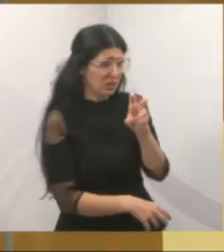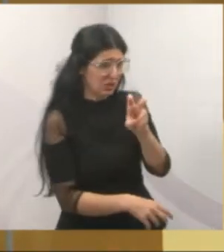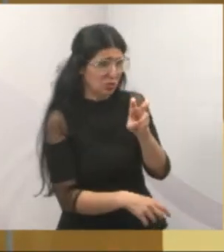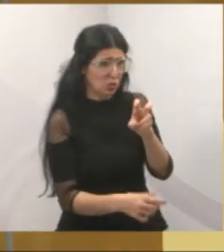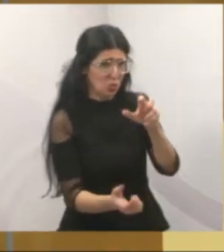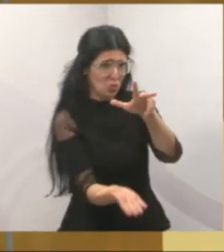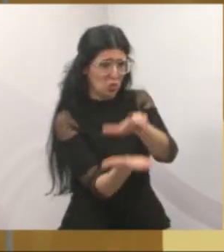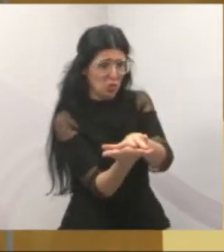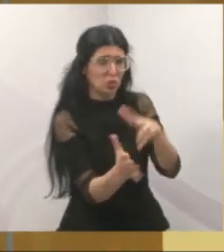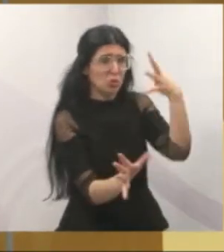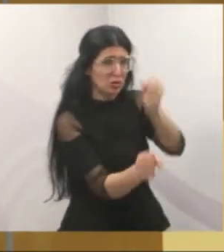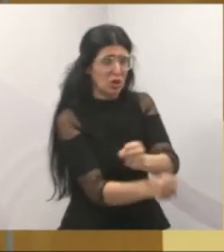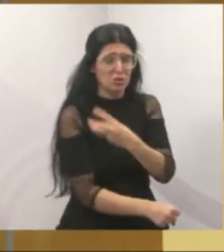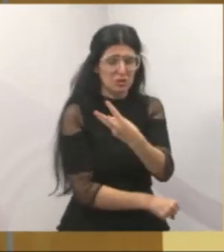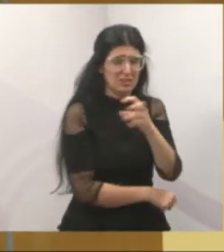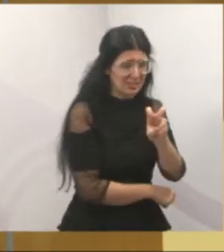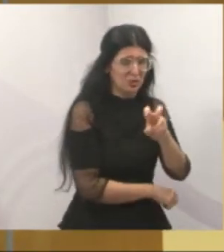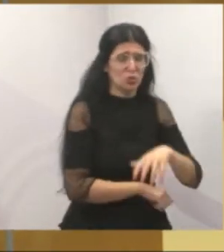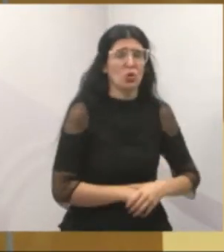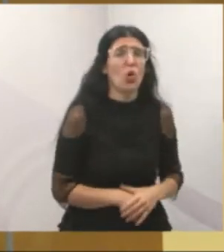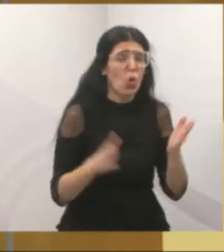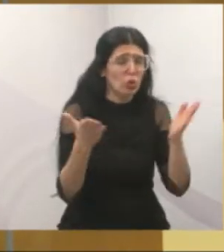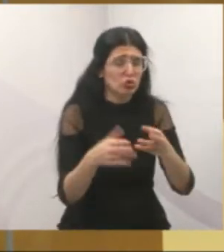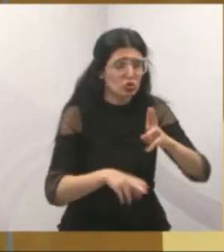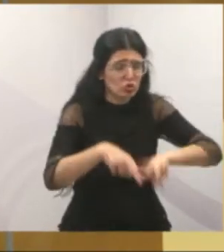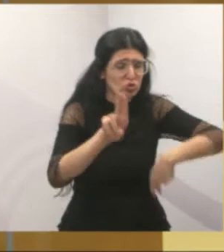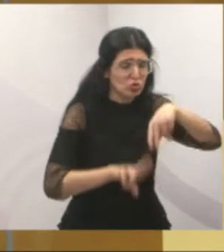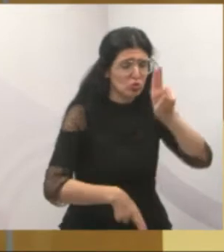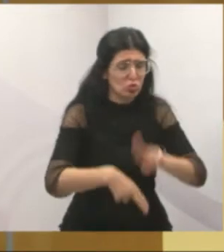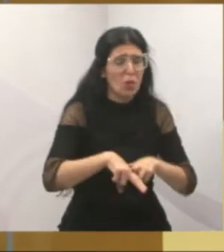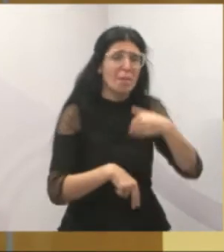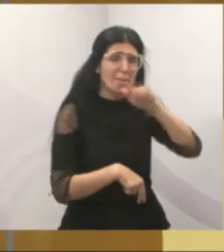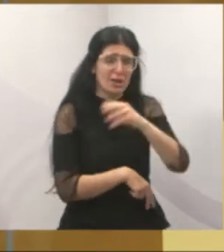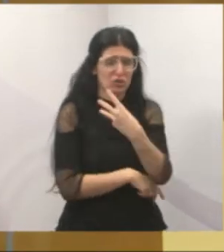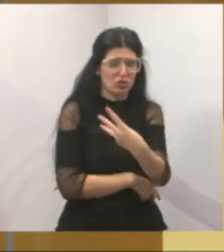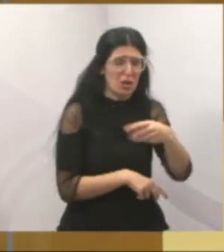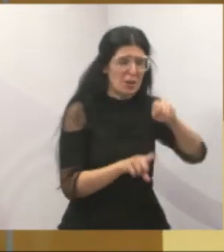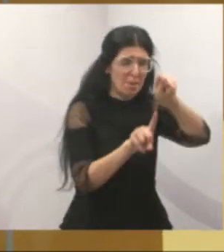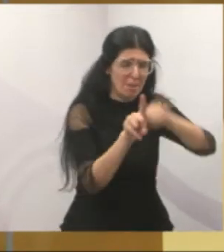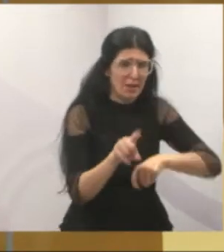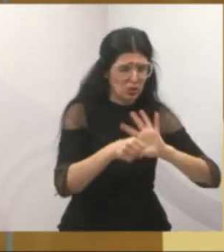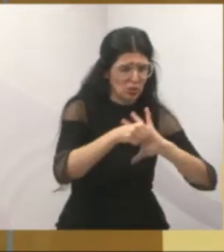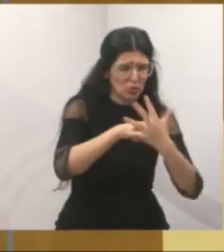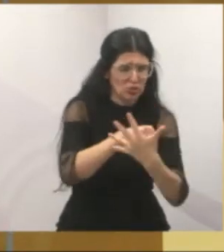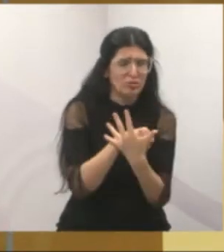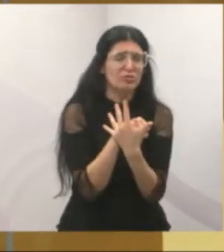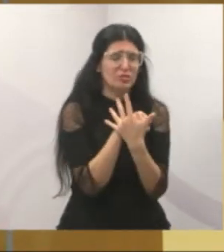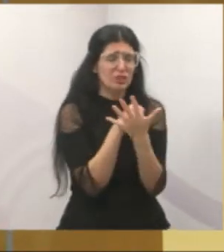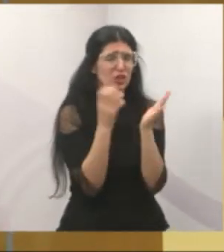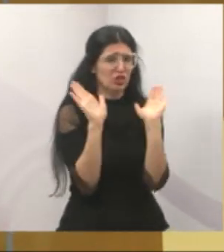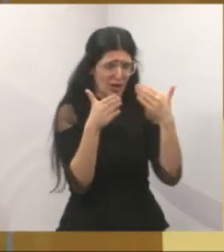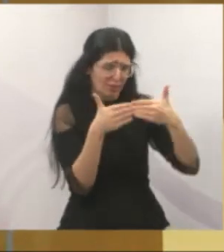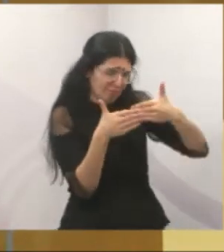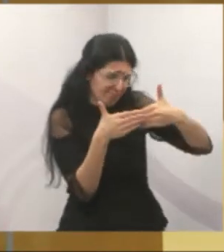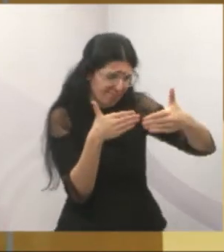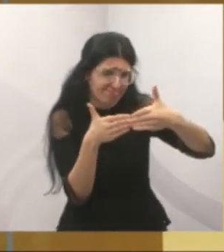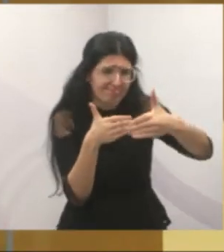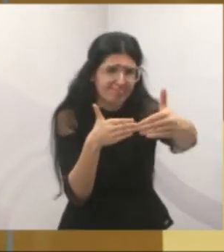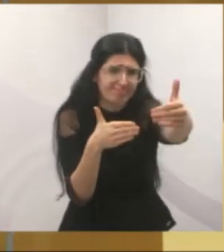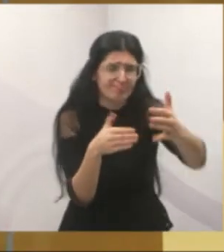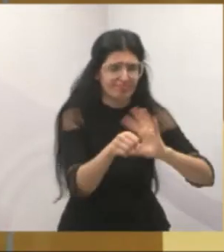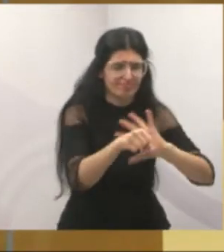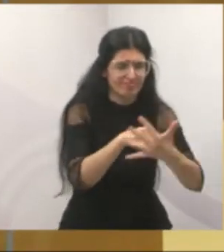35. Nós estamos em junho, há mais de 3 meses que essa pandemia aqui está. Ora, não